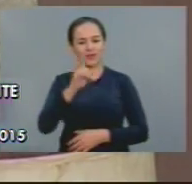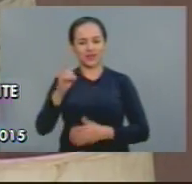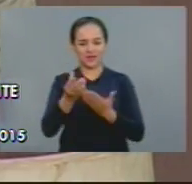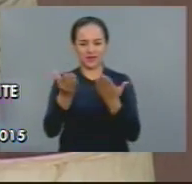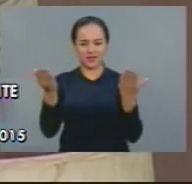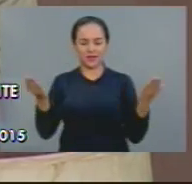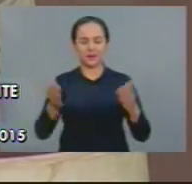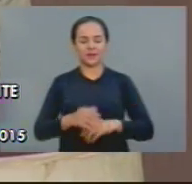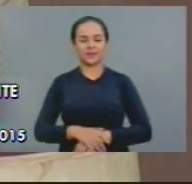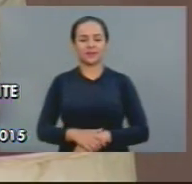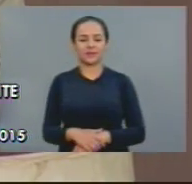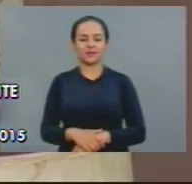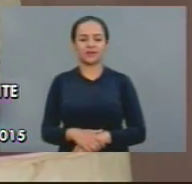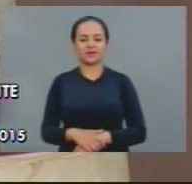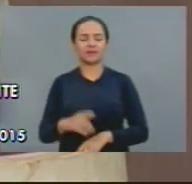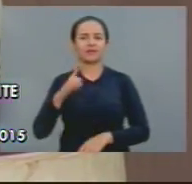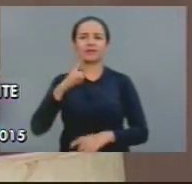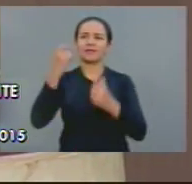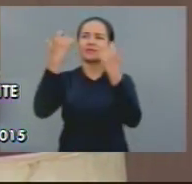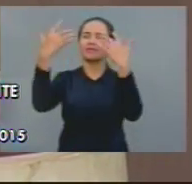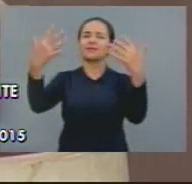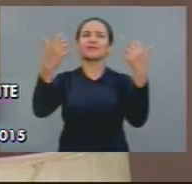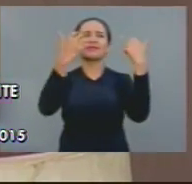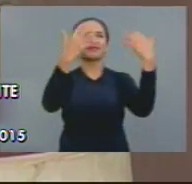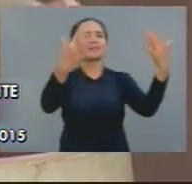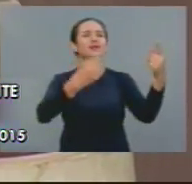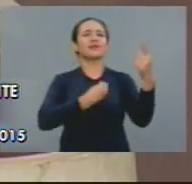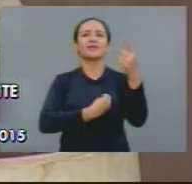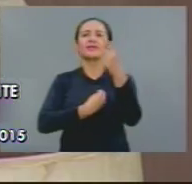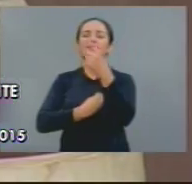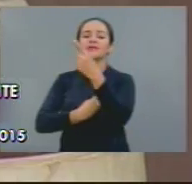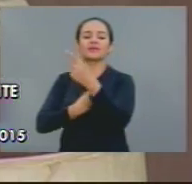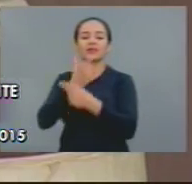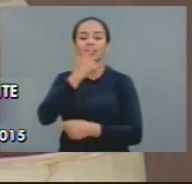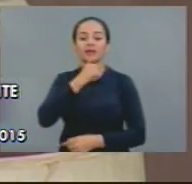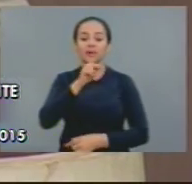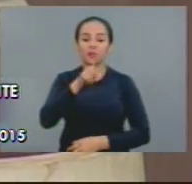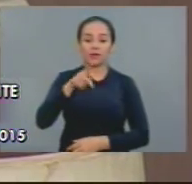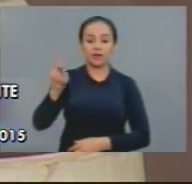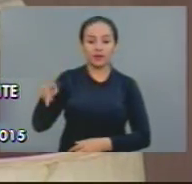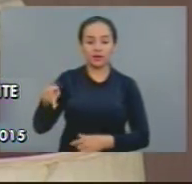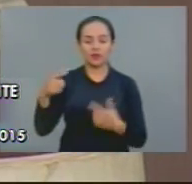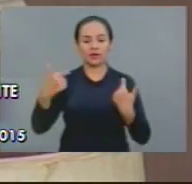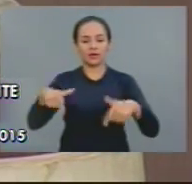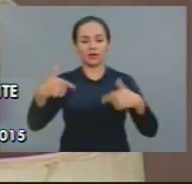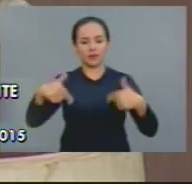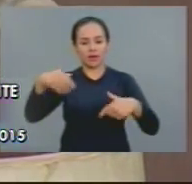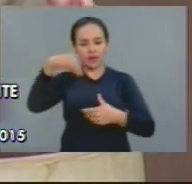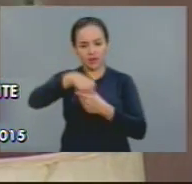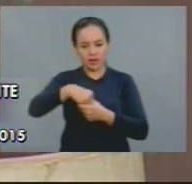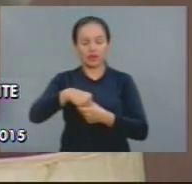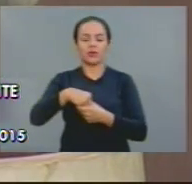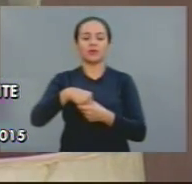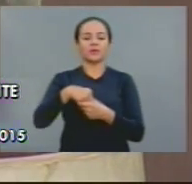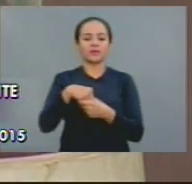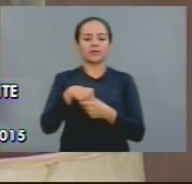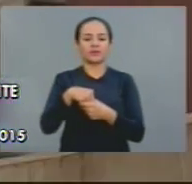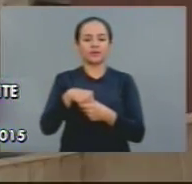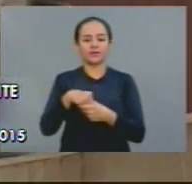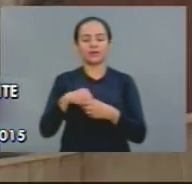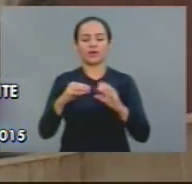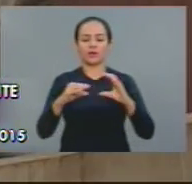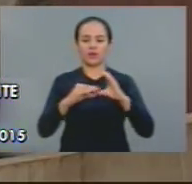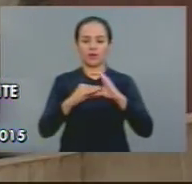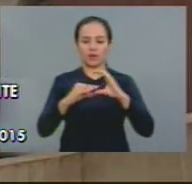sobretudo, registrar aqui a presença nas galerias dos professores das universidades estaduais do Ceará, da